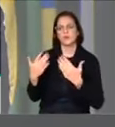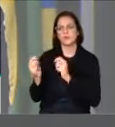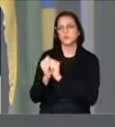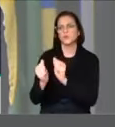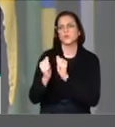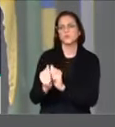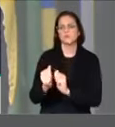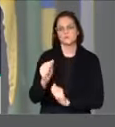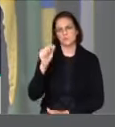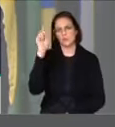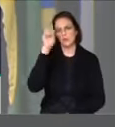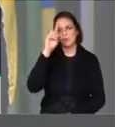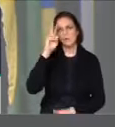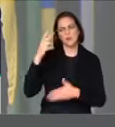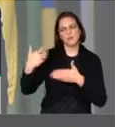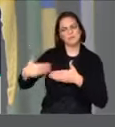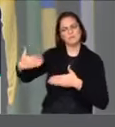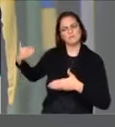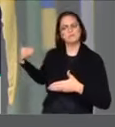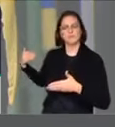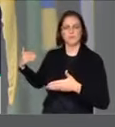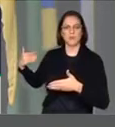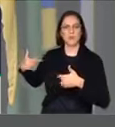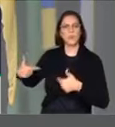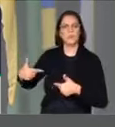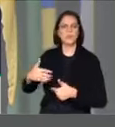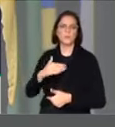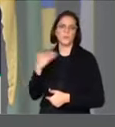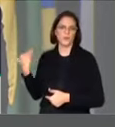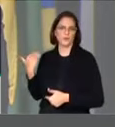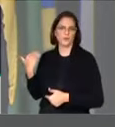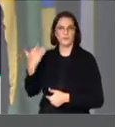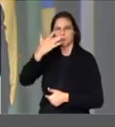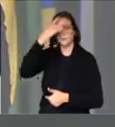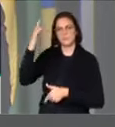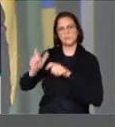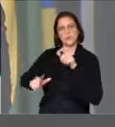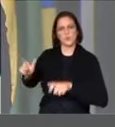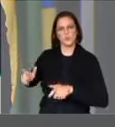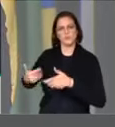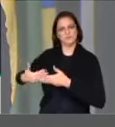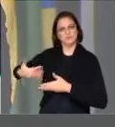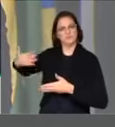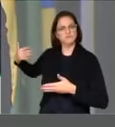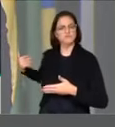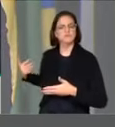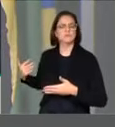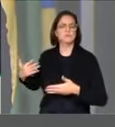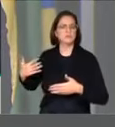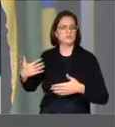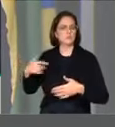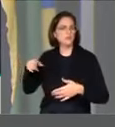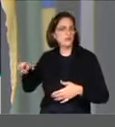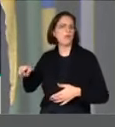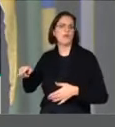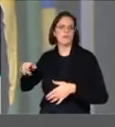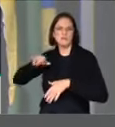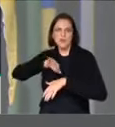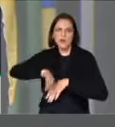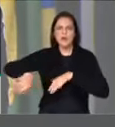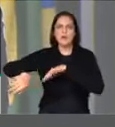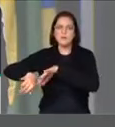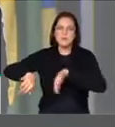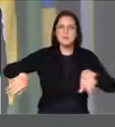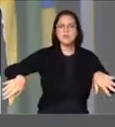lembrando daqueles que morreram pela gente, aqueles que lutaram e abriram o caminho para que